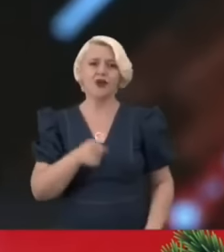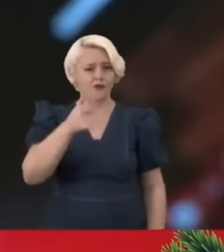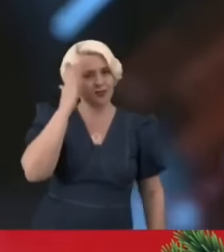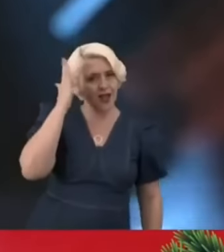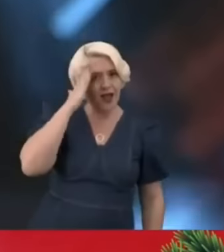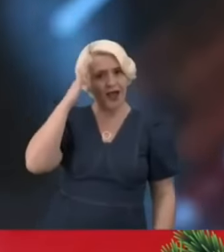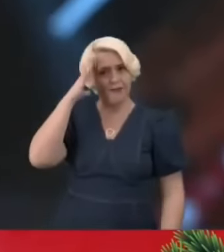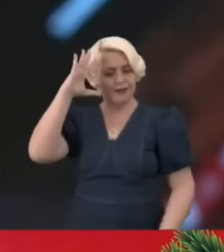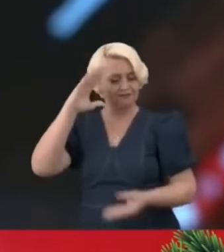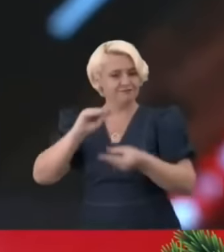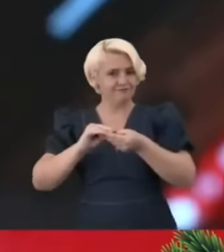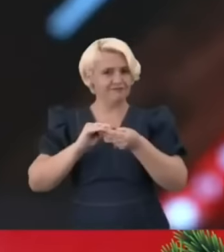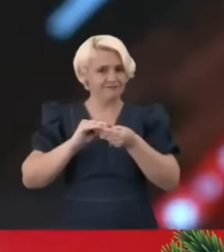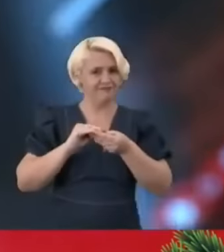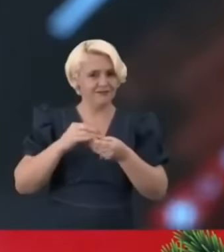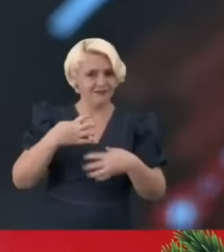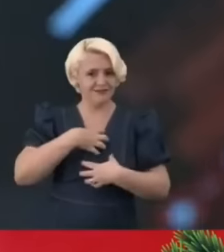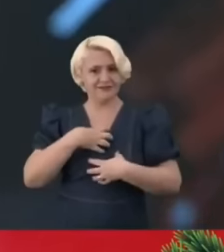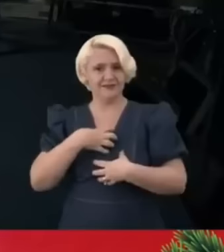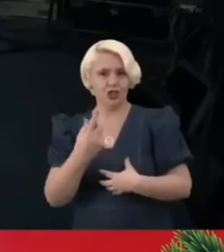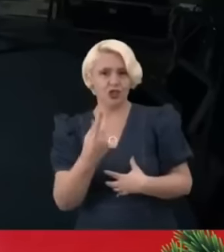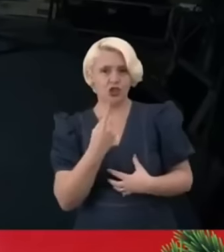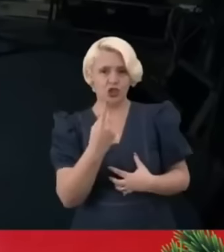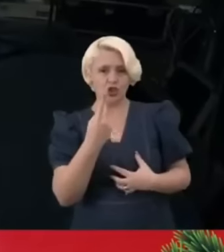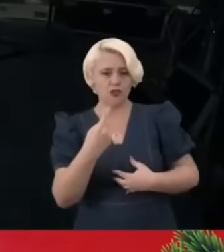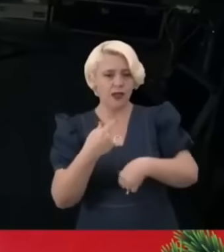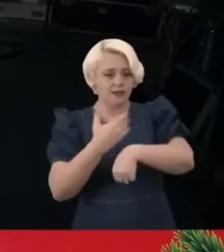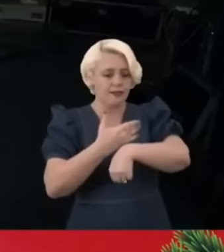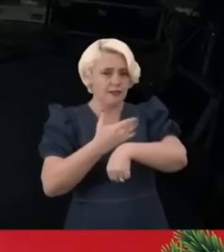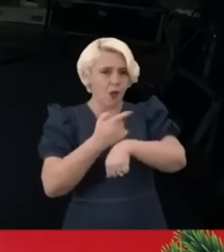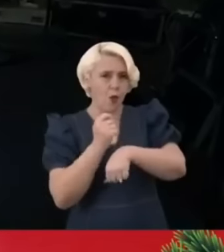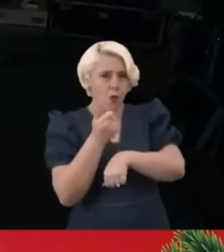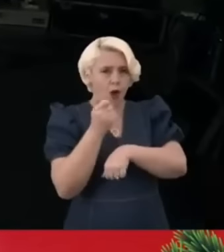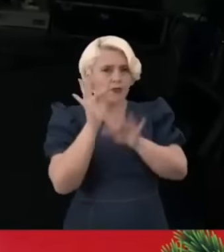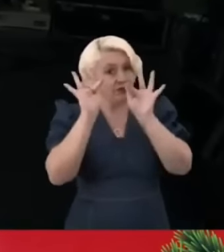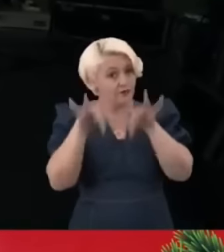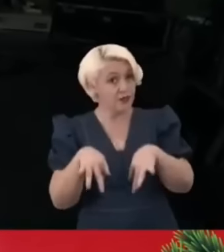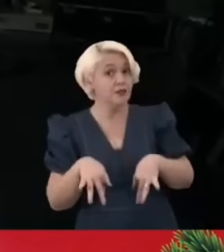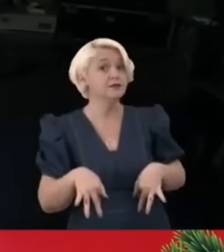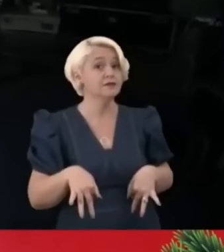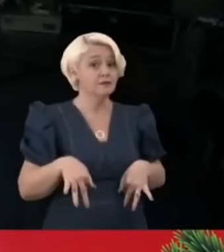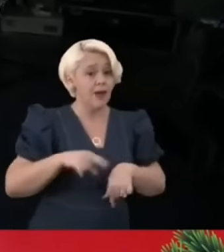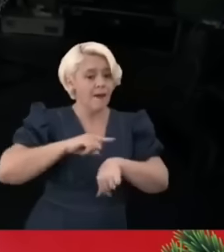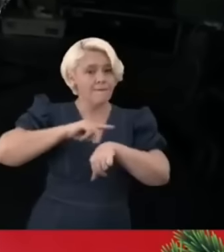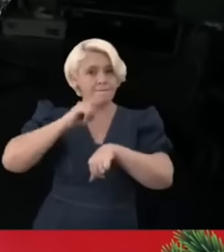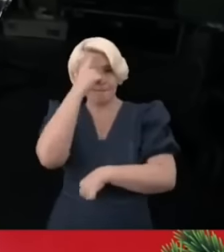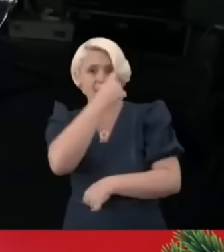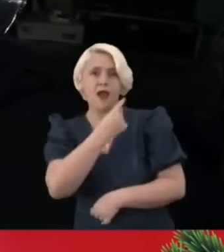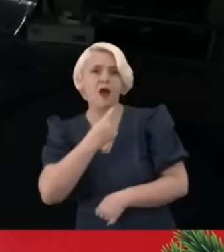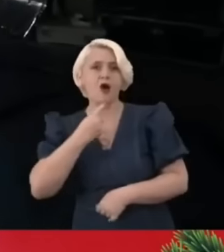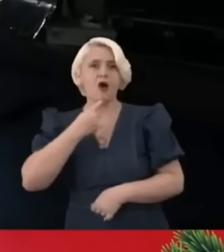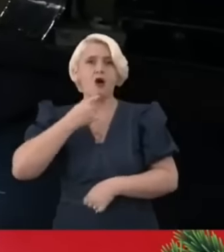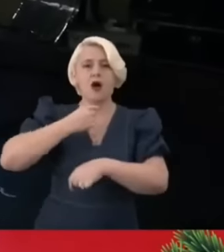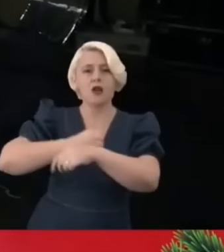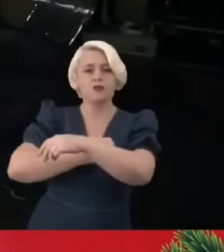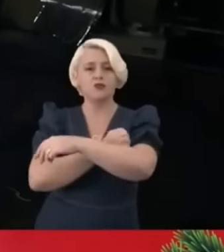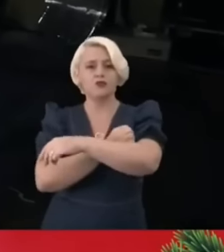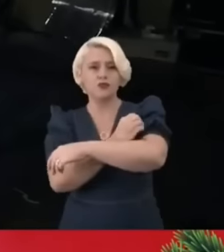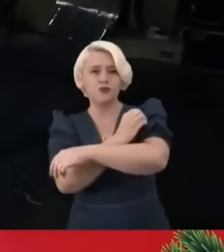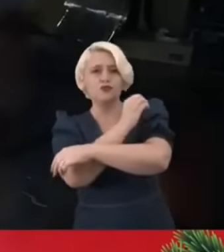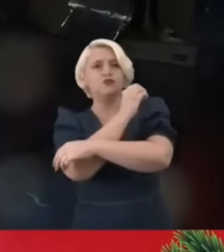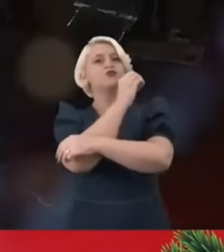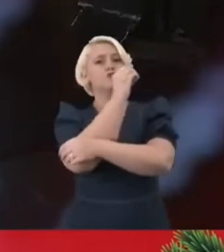tá pisando. O nosso tempo tá quase acabando. Em meia hora o sol vai nascer.